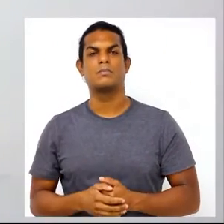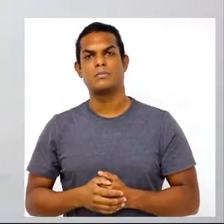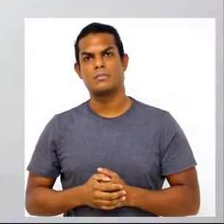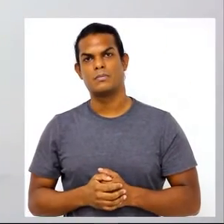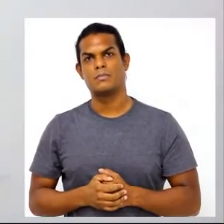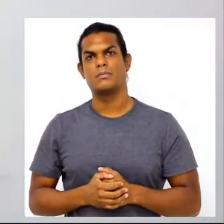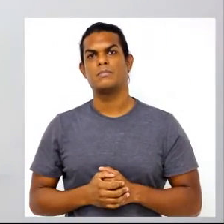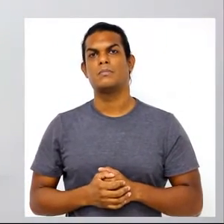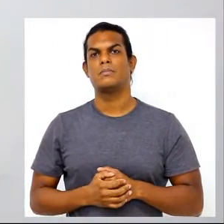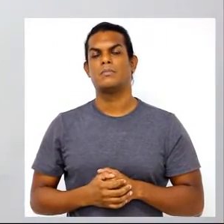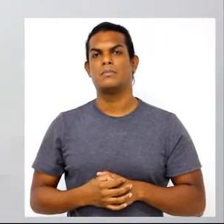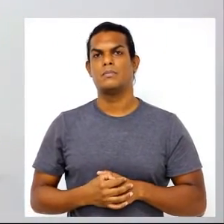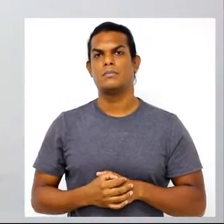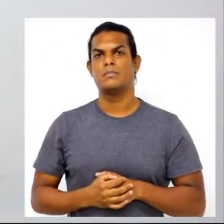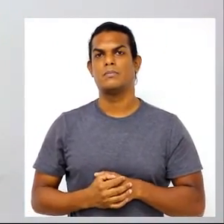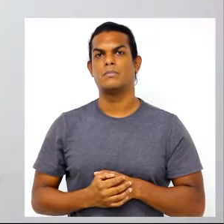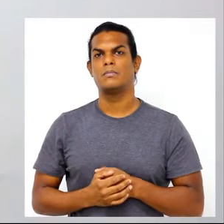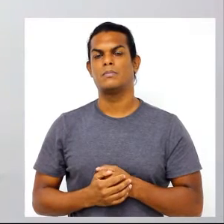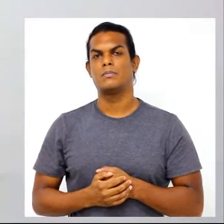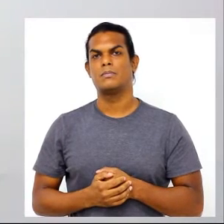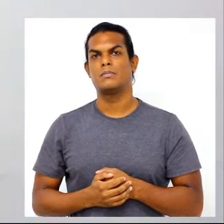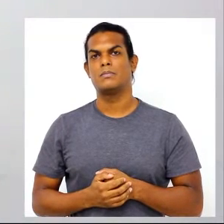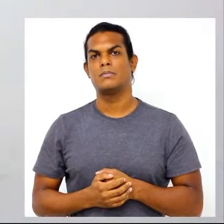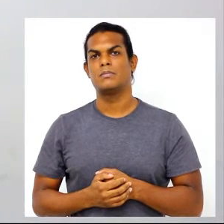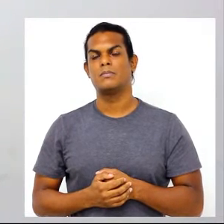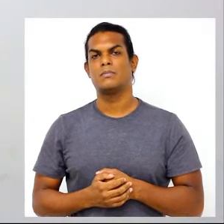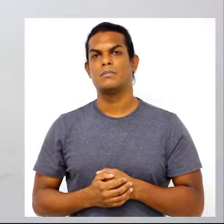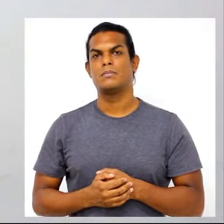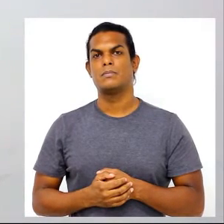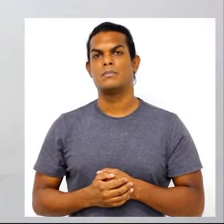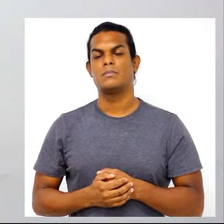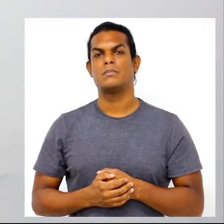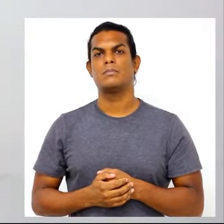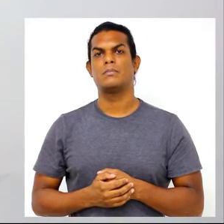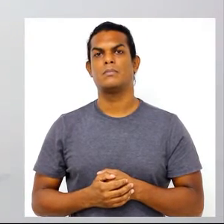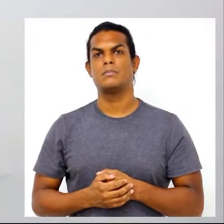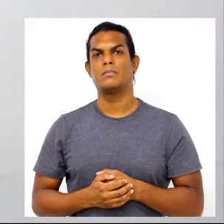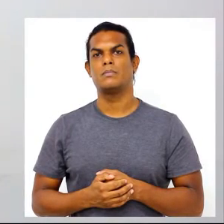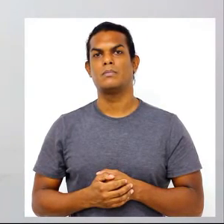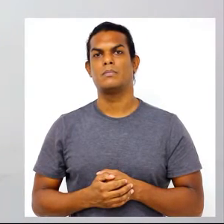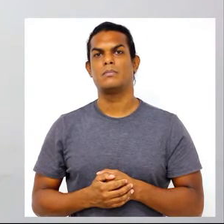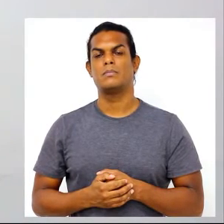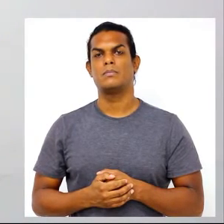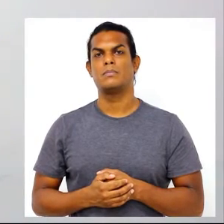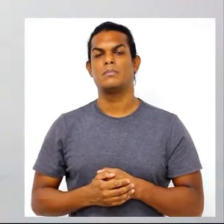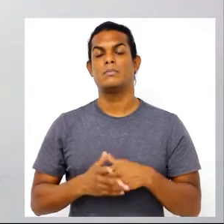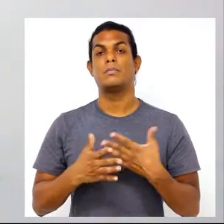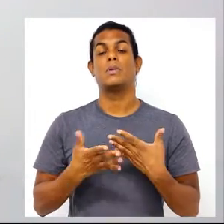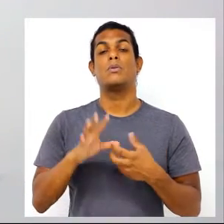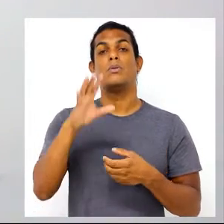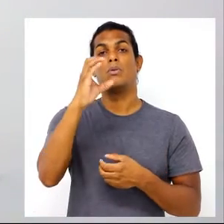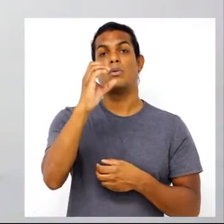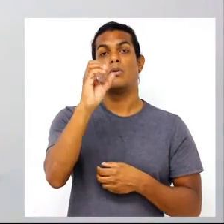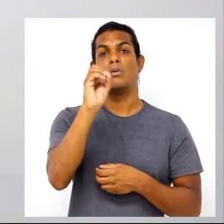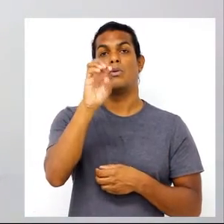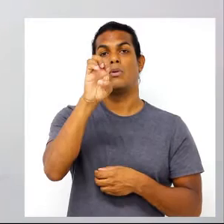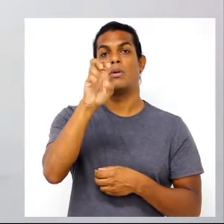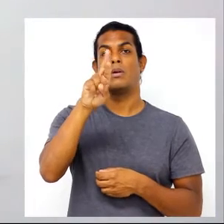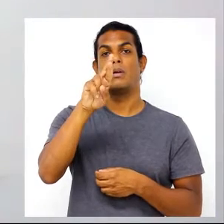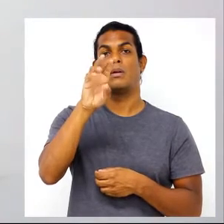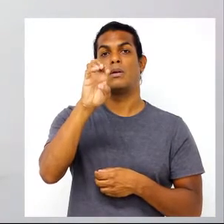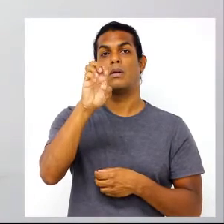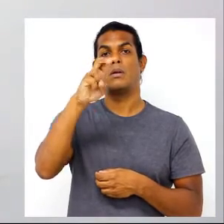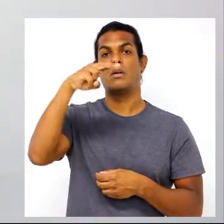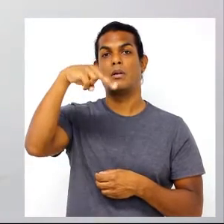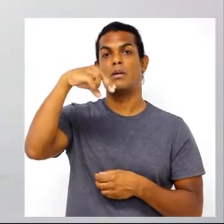nosso leitor ou ouvinte. Então, uma coerência textual, ela é uma articulação lógica